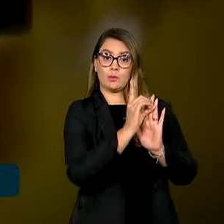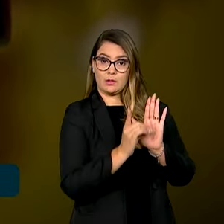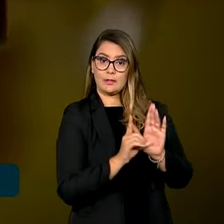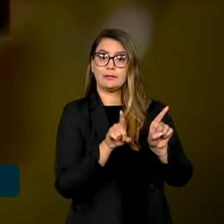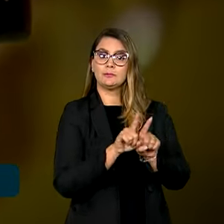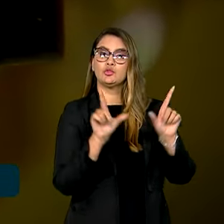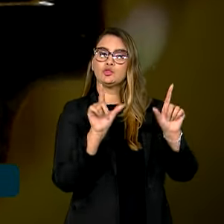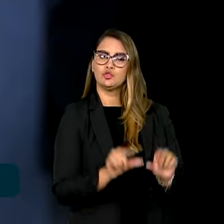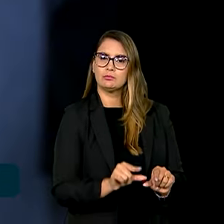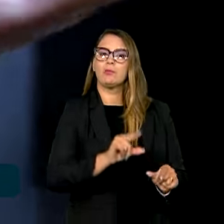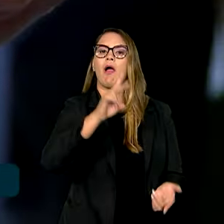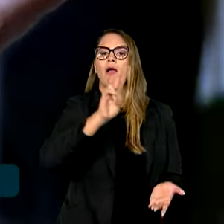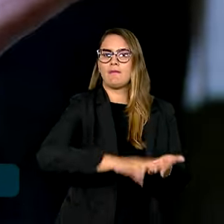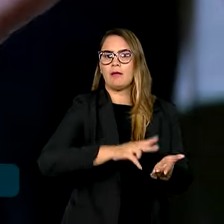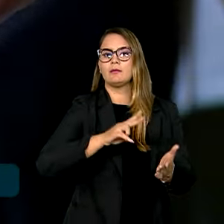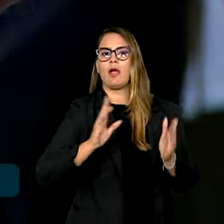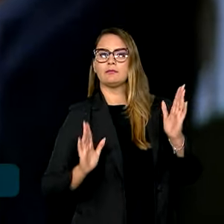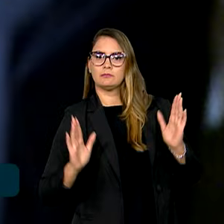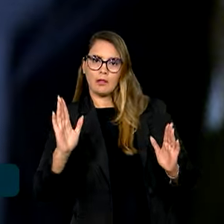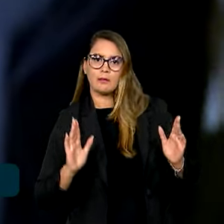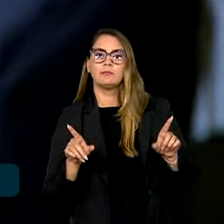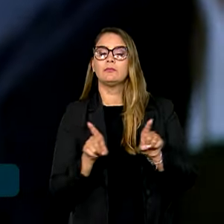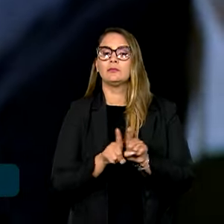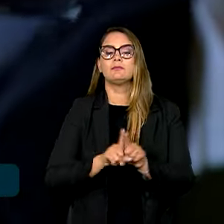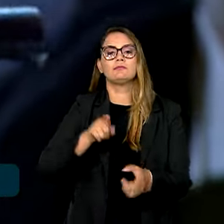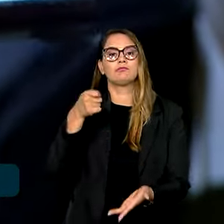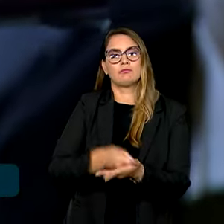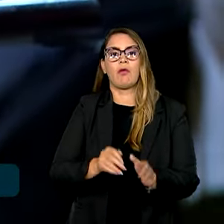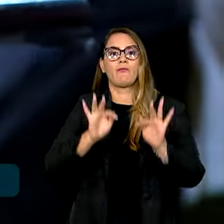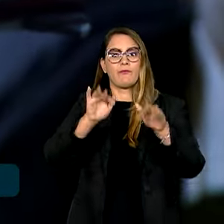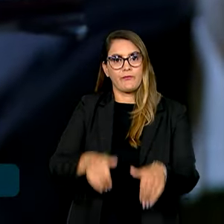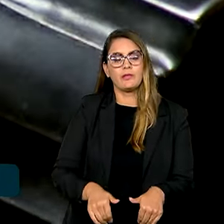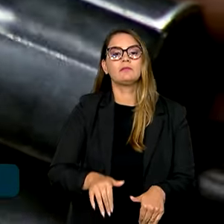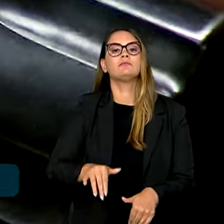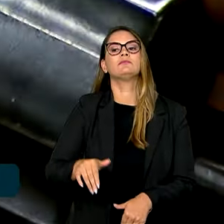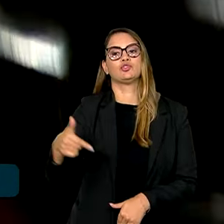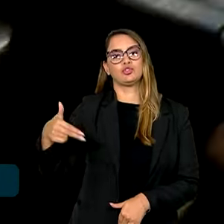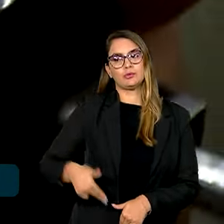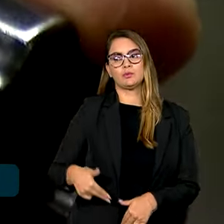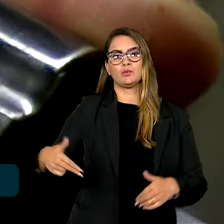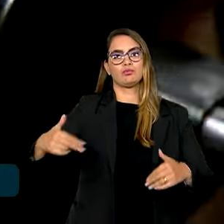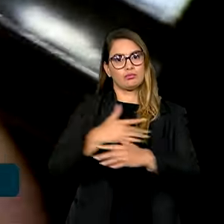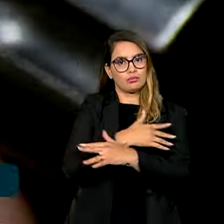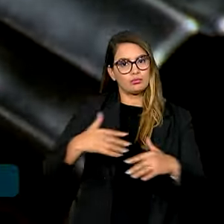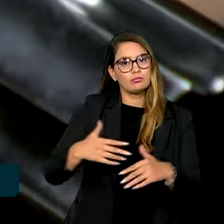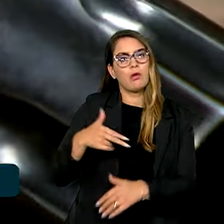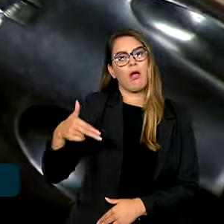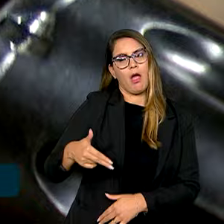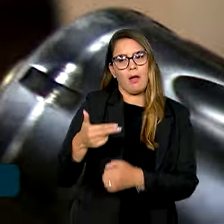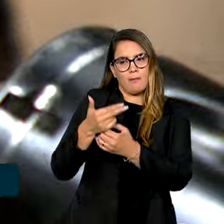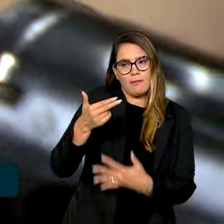reduziu a validade dos registros impôs o fim do porte de trânsito municiado para